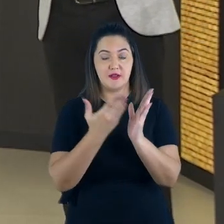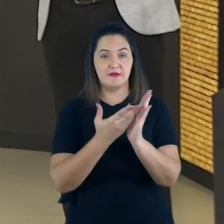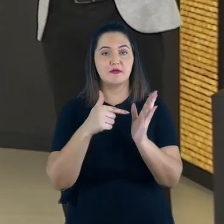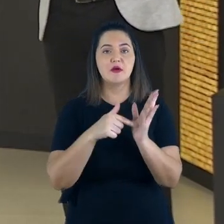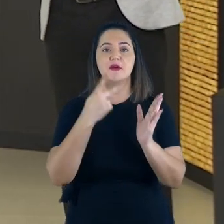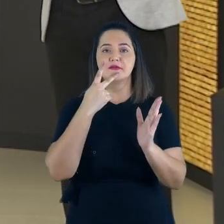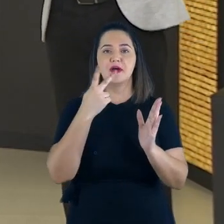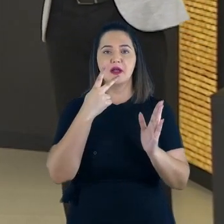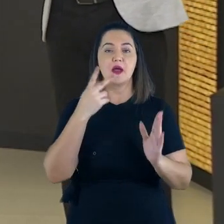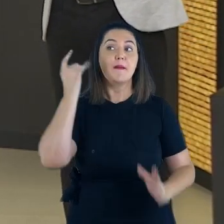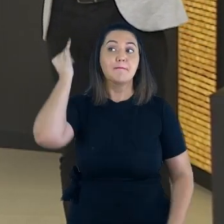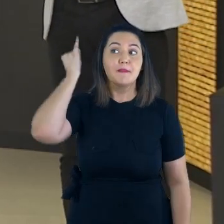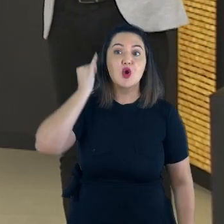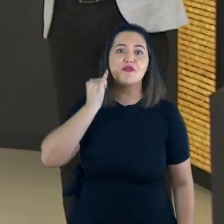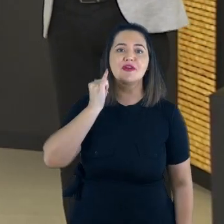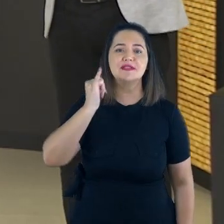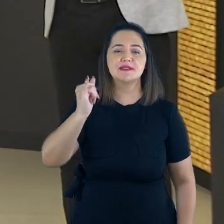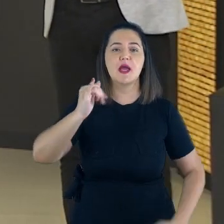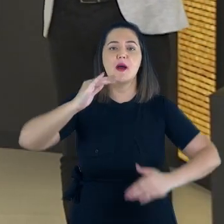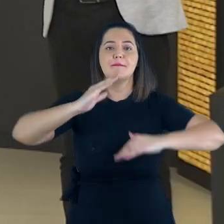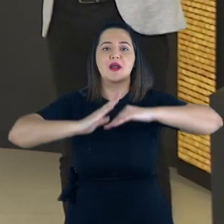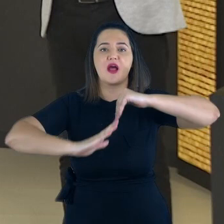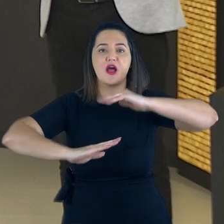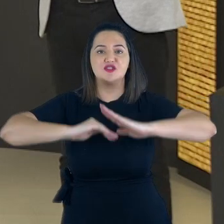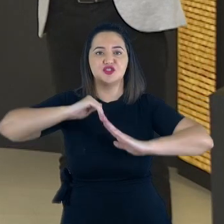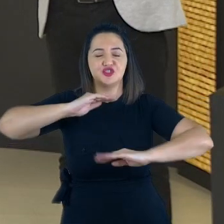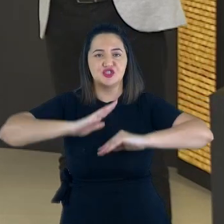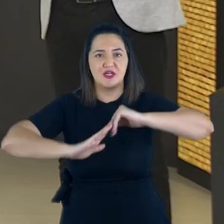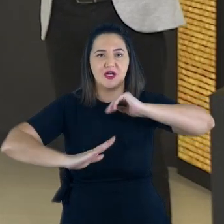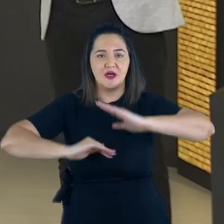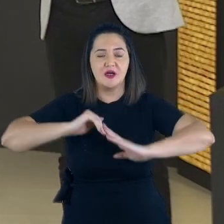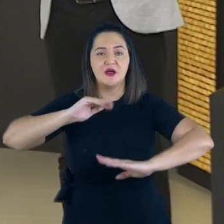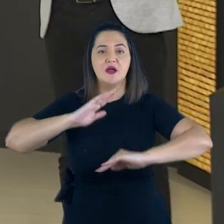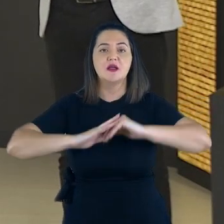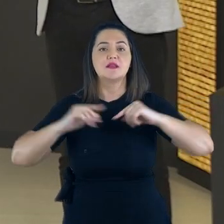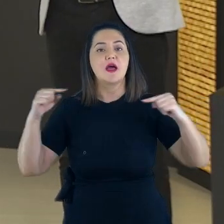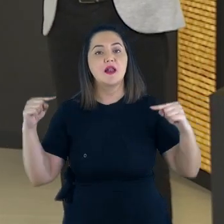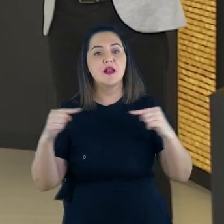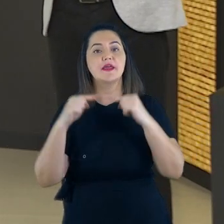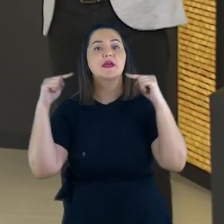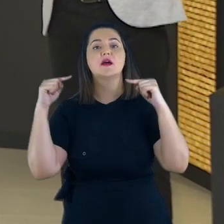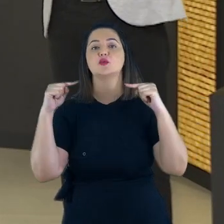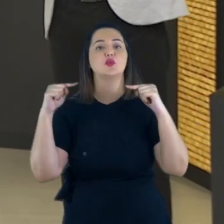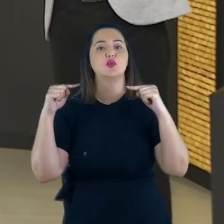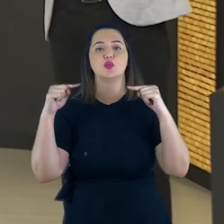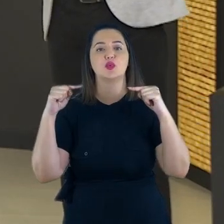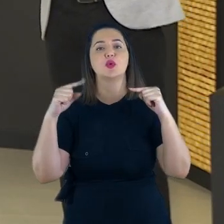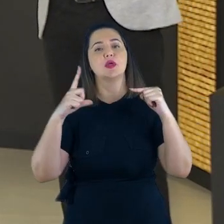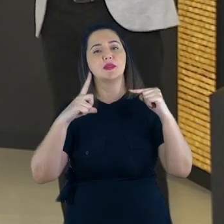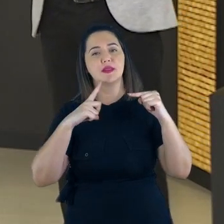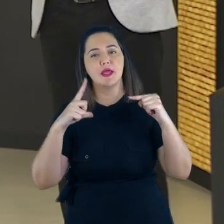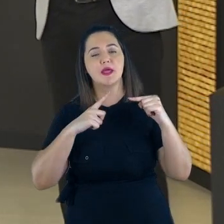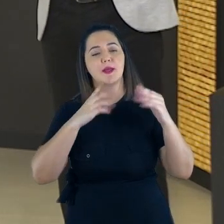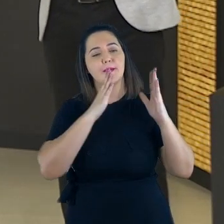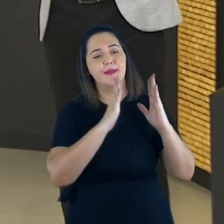elementos da profecia prática são aqueles que estão relacionados de maneira muito sistemática. Esse autor,